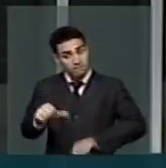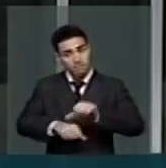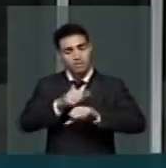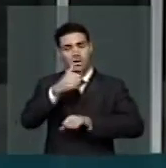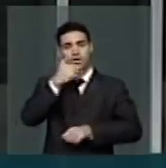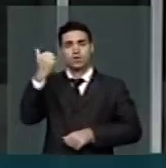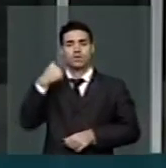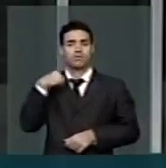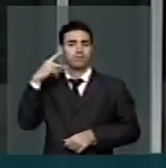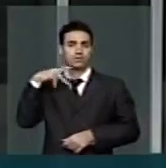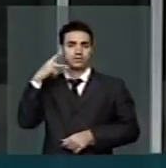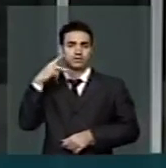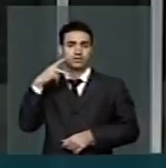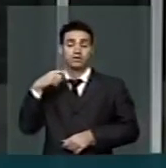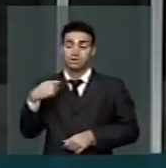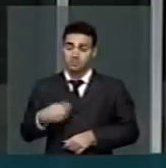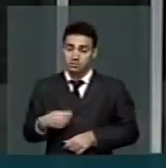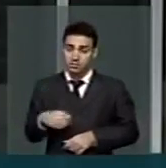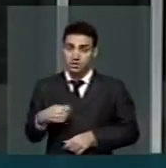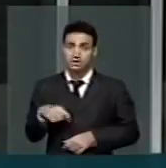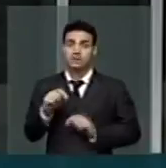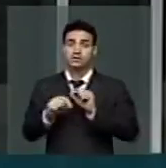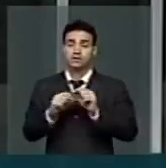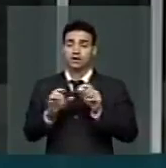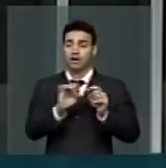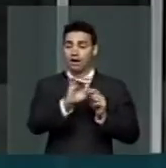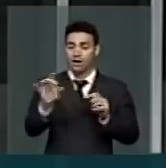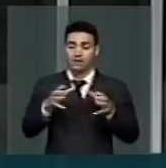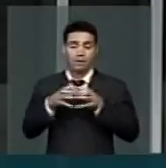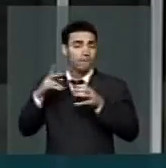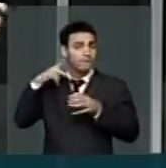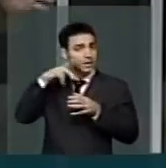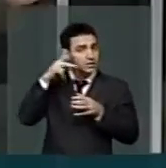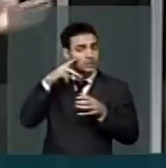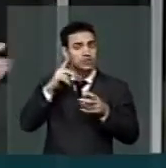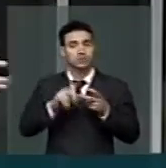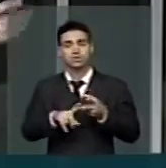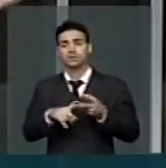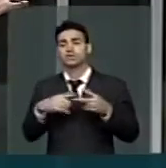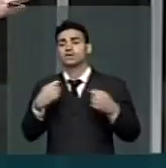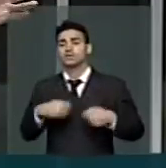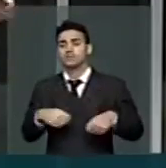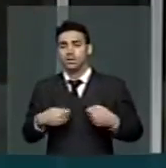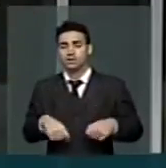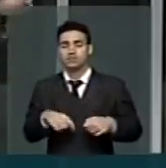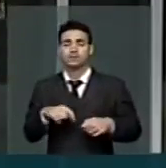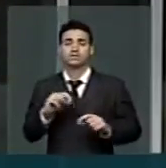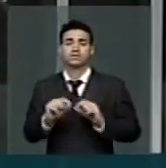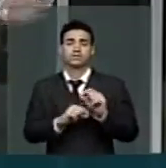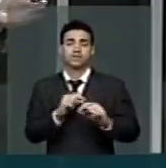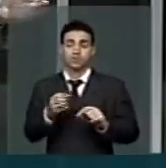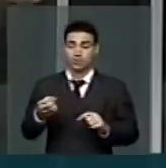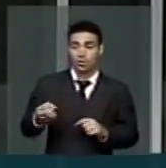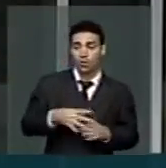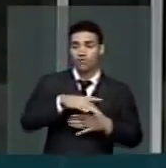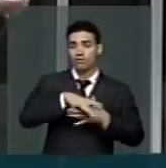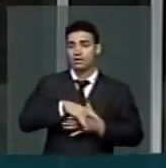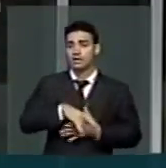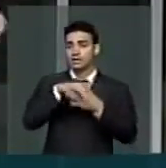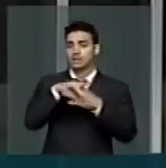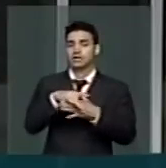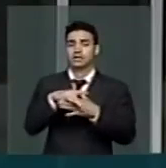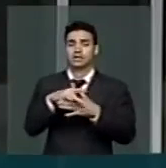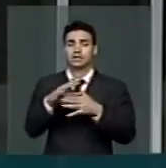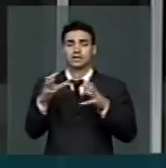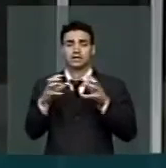política. É preciso qualificar os partidos, é preciso oxigenar a chegada de novas lideranças ao mundo